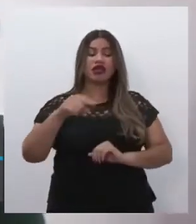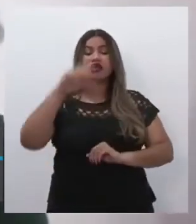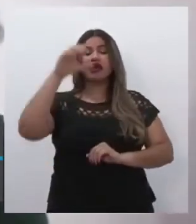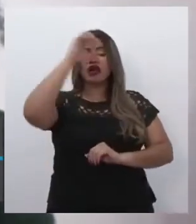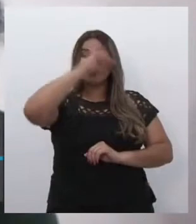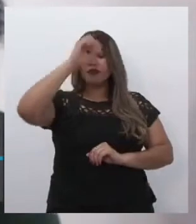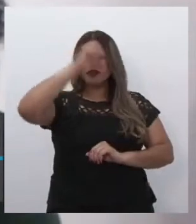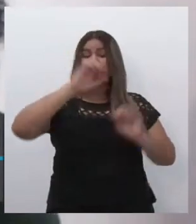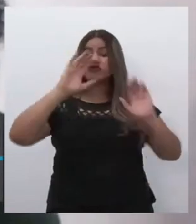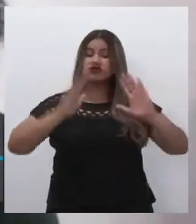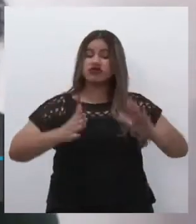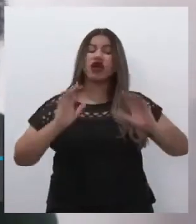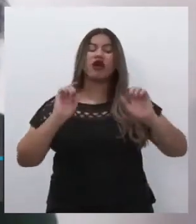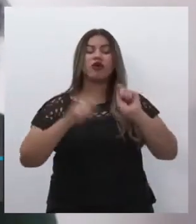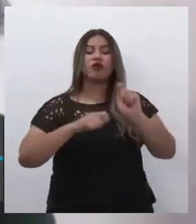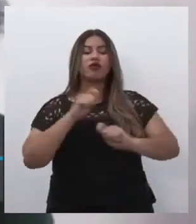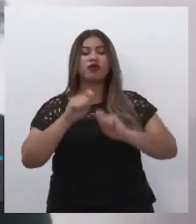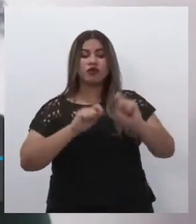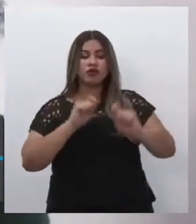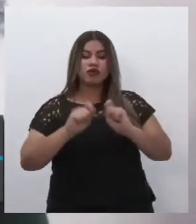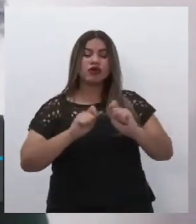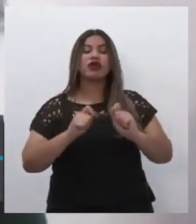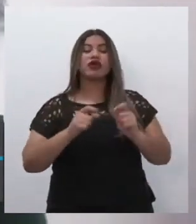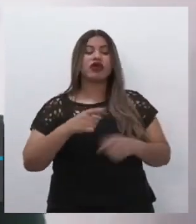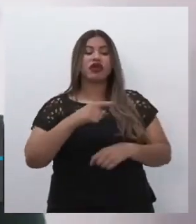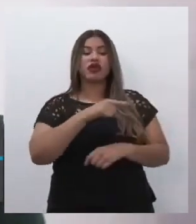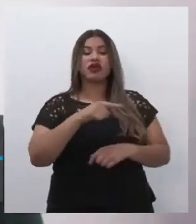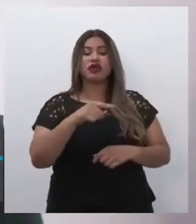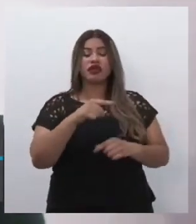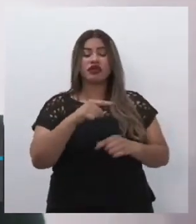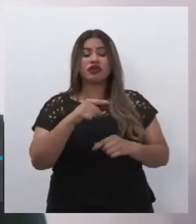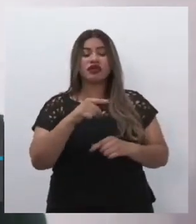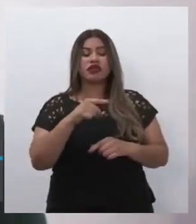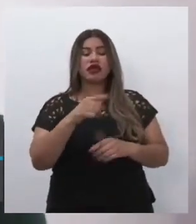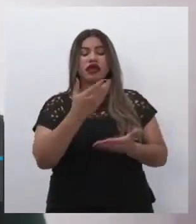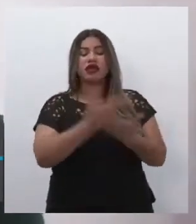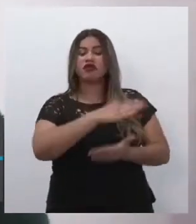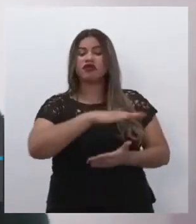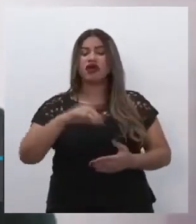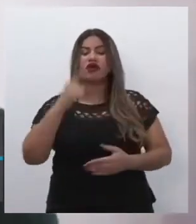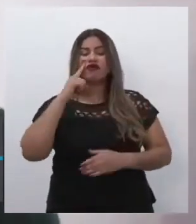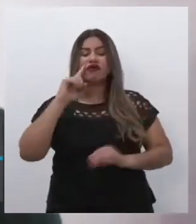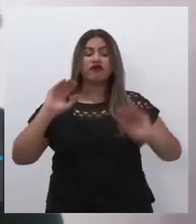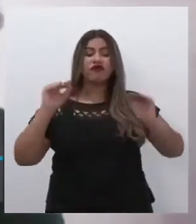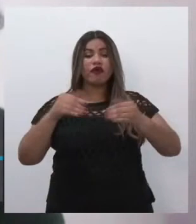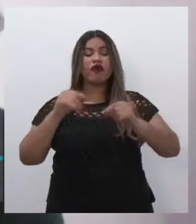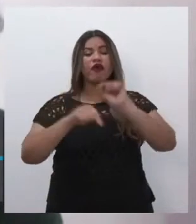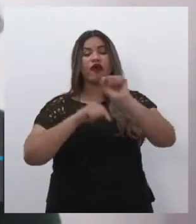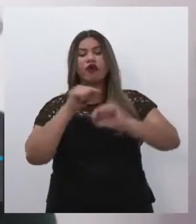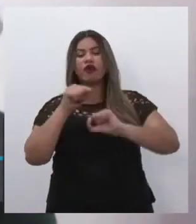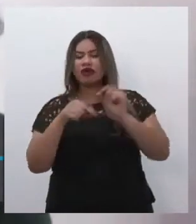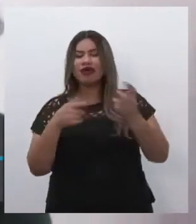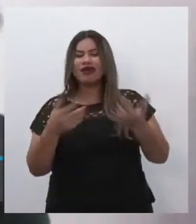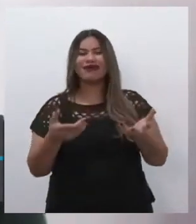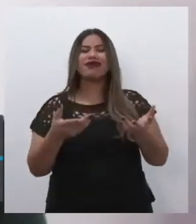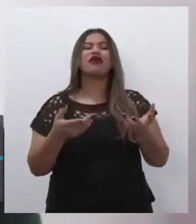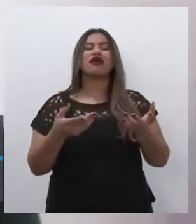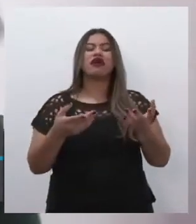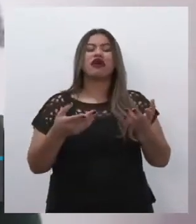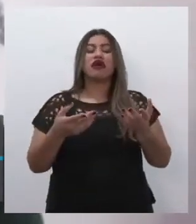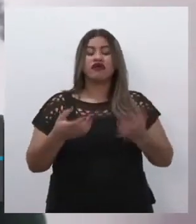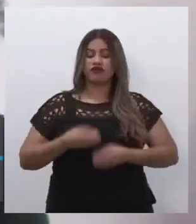buscar identificar junto aos estudantes qual público, para quem se referiria